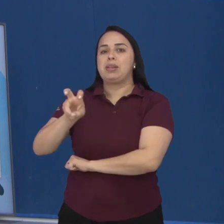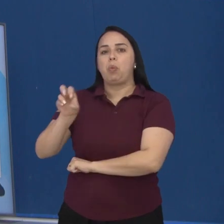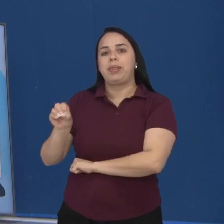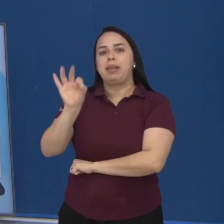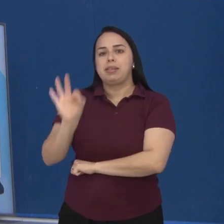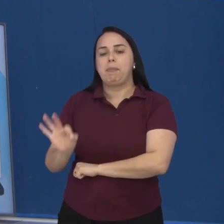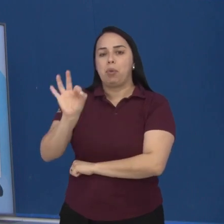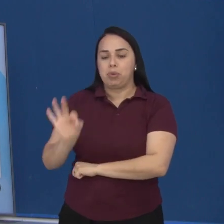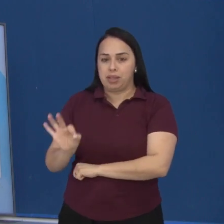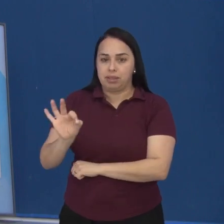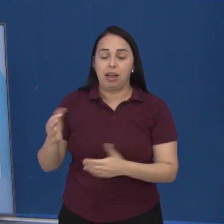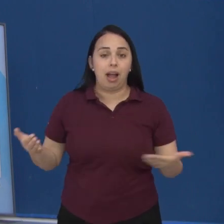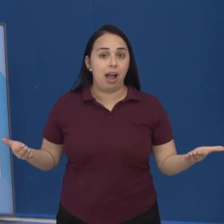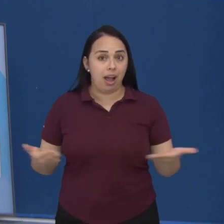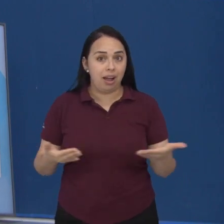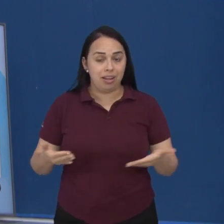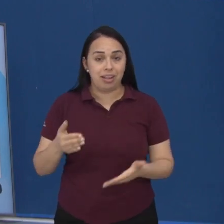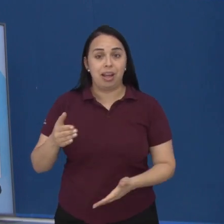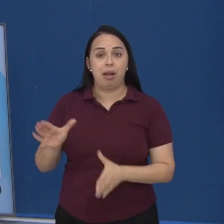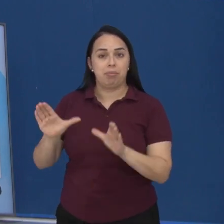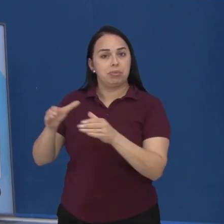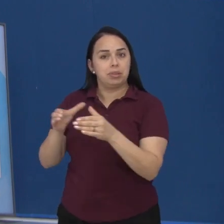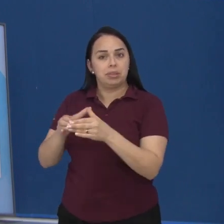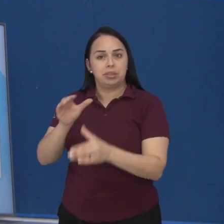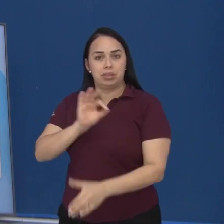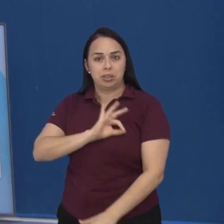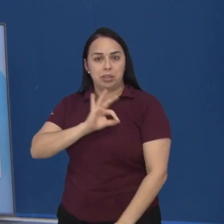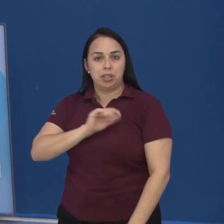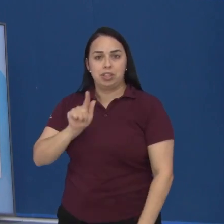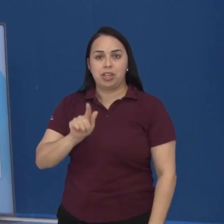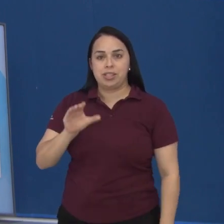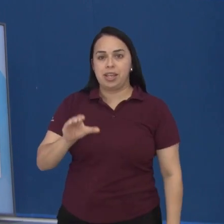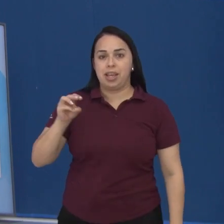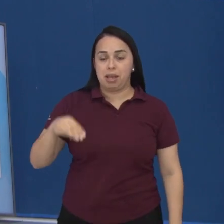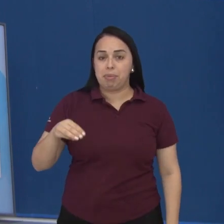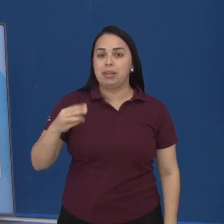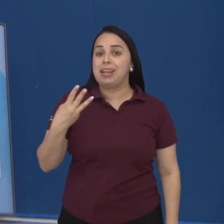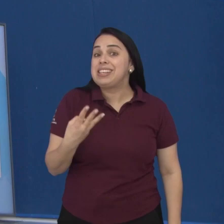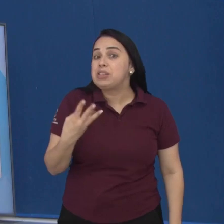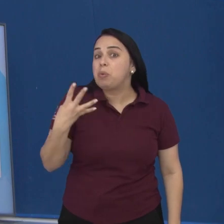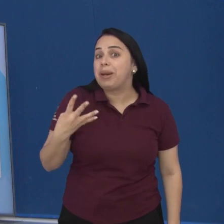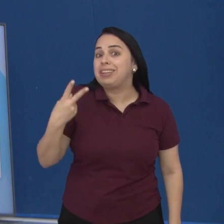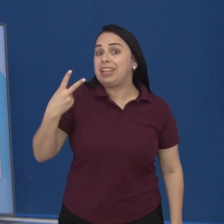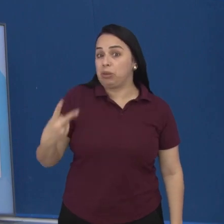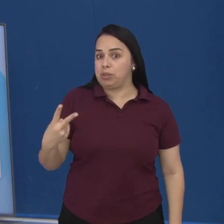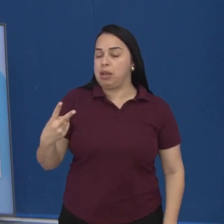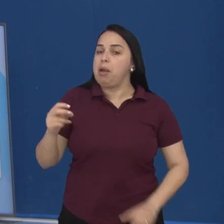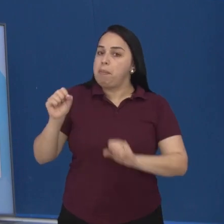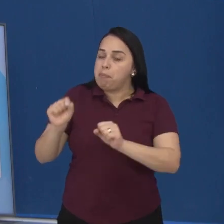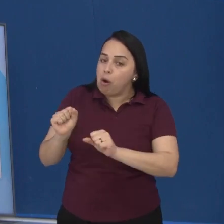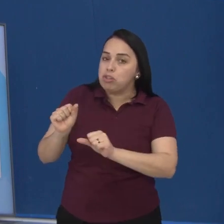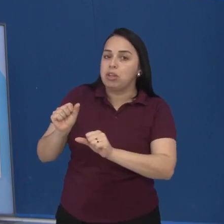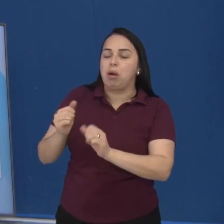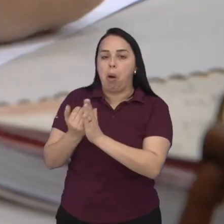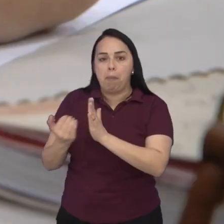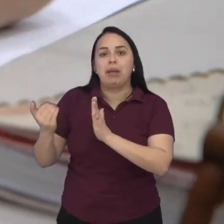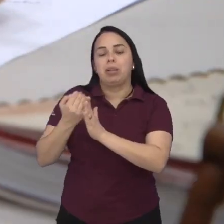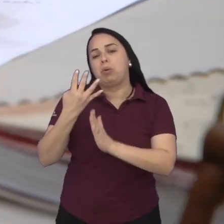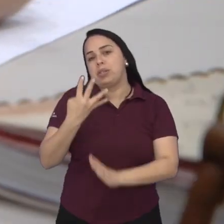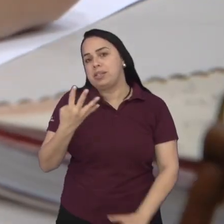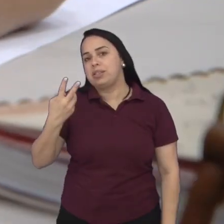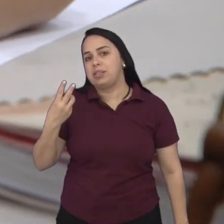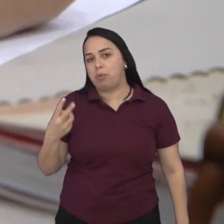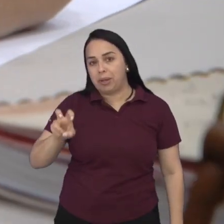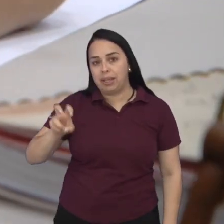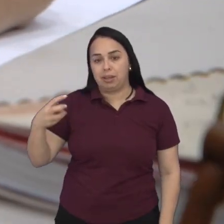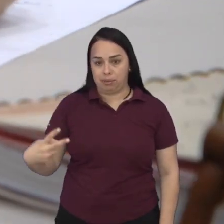55%. Atualmente, a AGCM conta com 342 guardas e pode chegar a 432. De